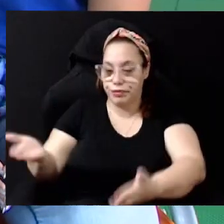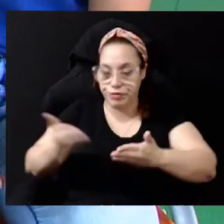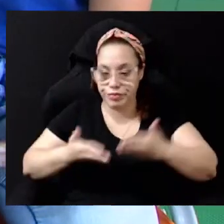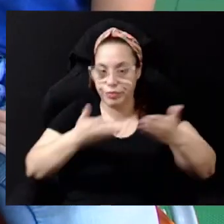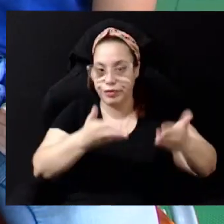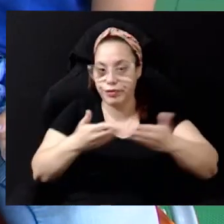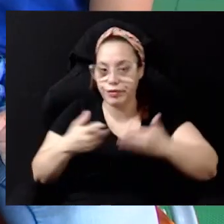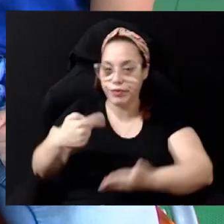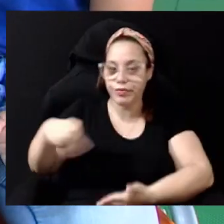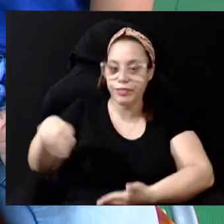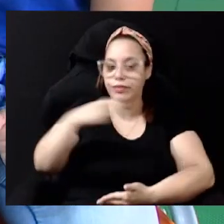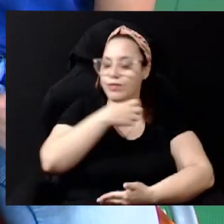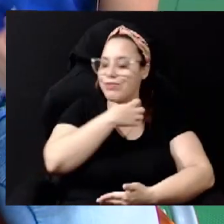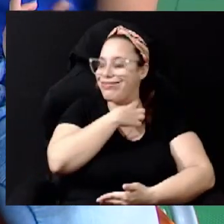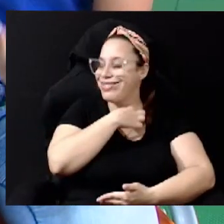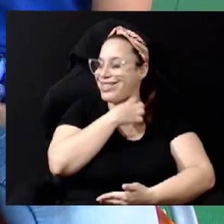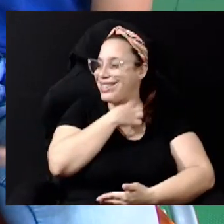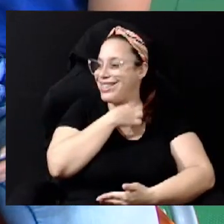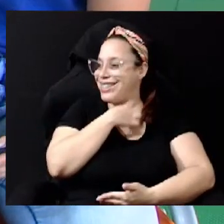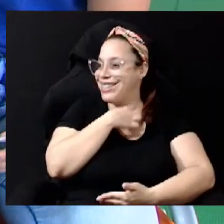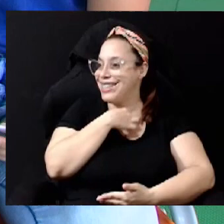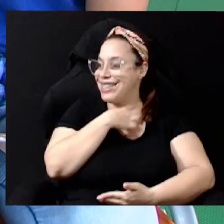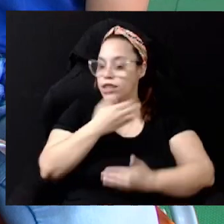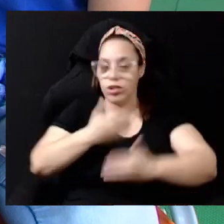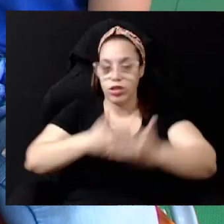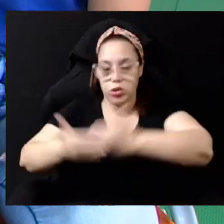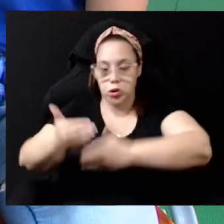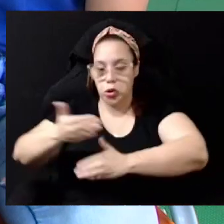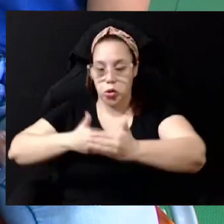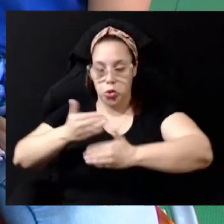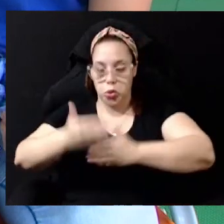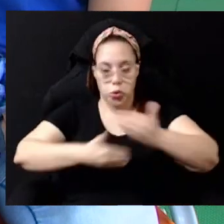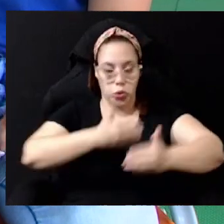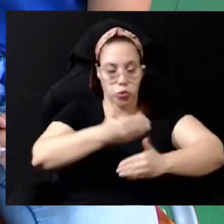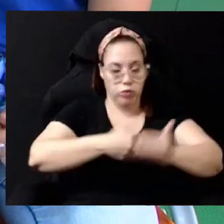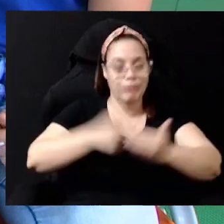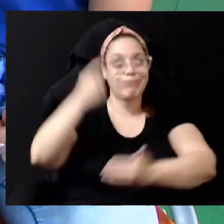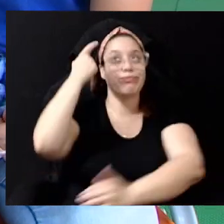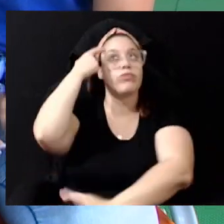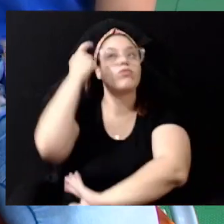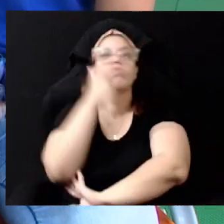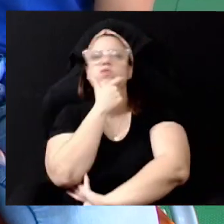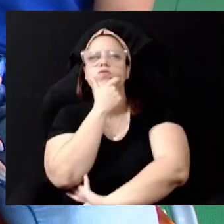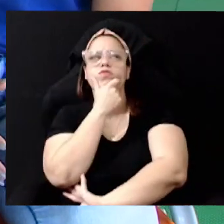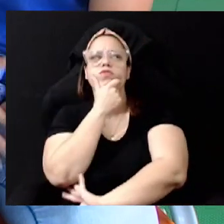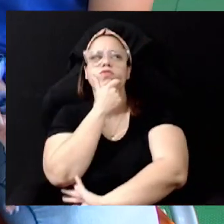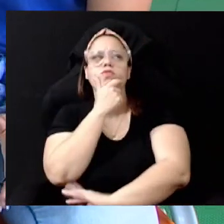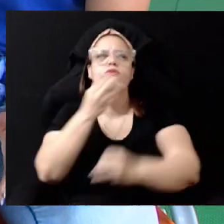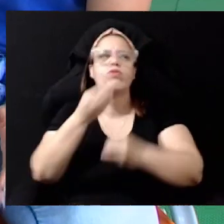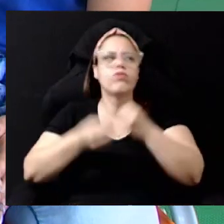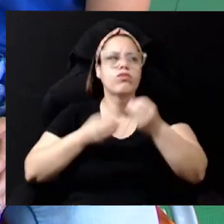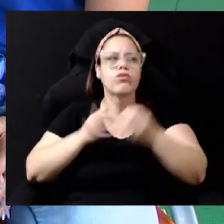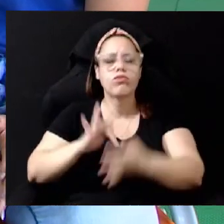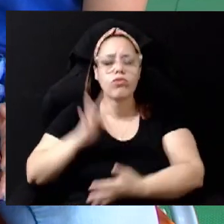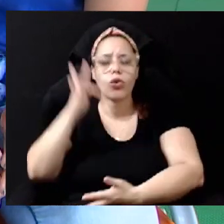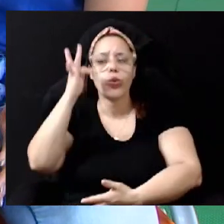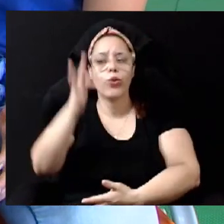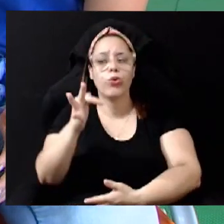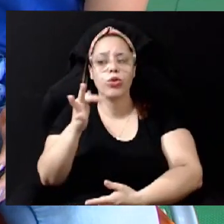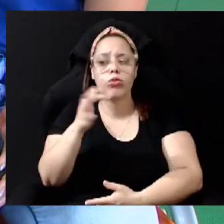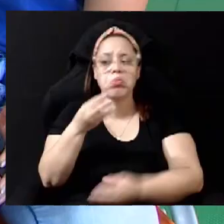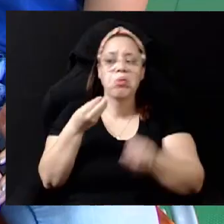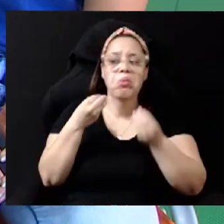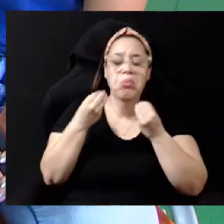nós trazemos para eles toda essa parte de interatividade, mas também pensando em como que isso vai se perdurar no